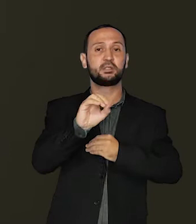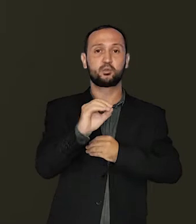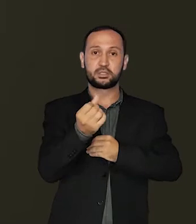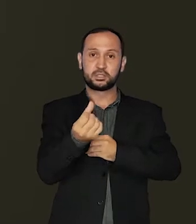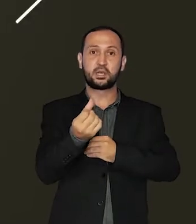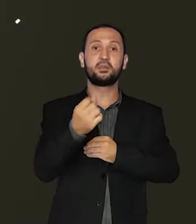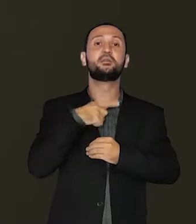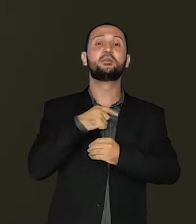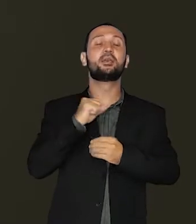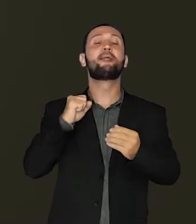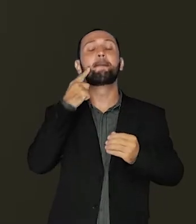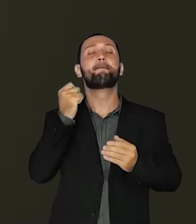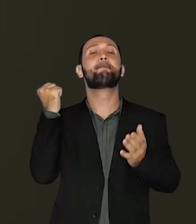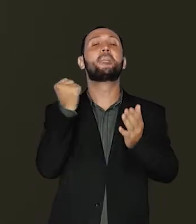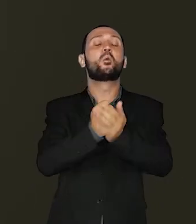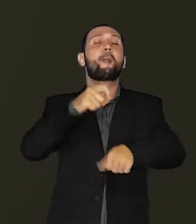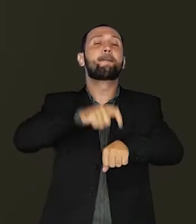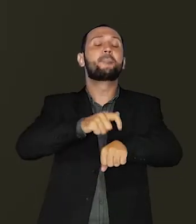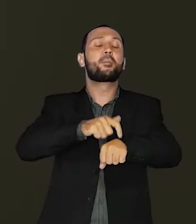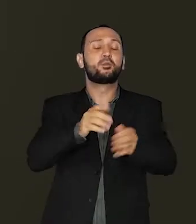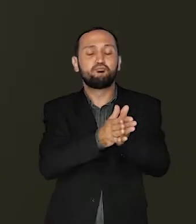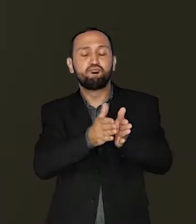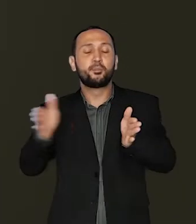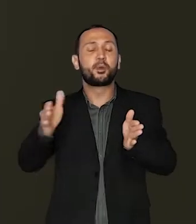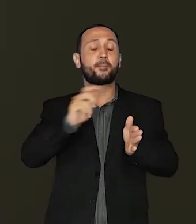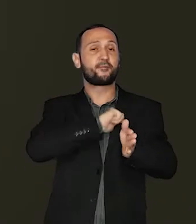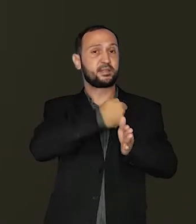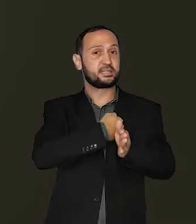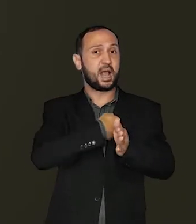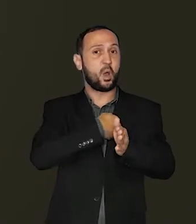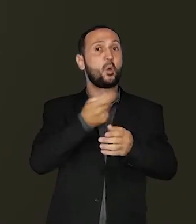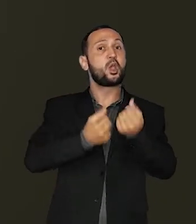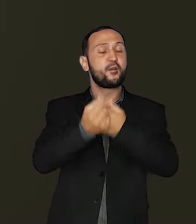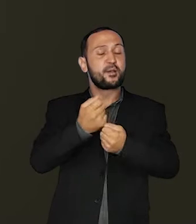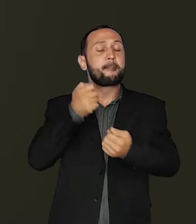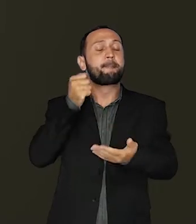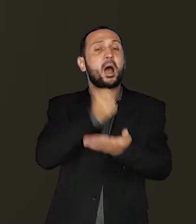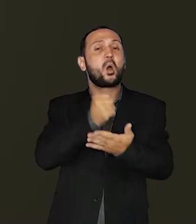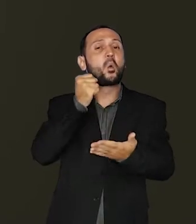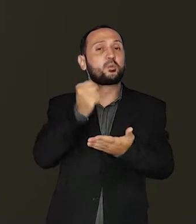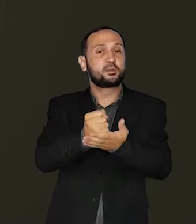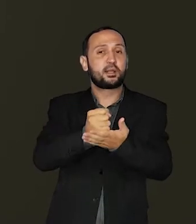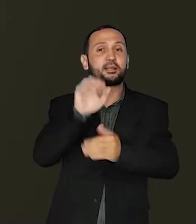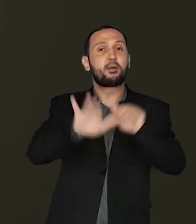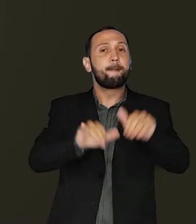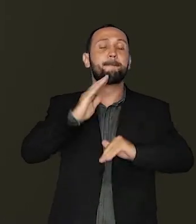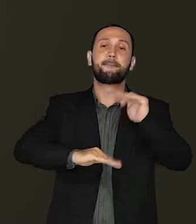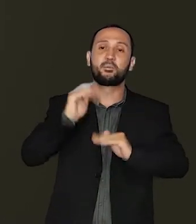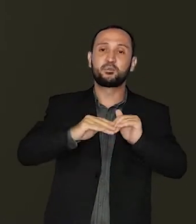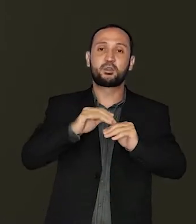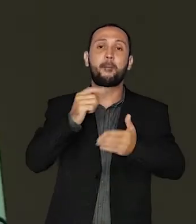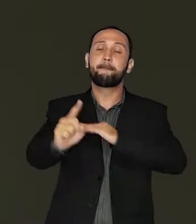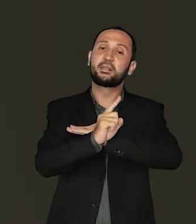número 106 instituiu um regime fiscal e de contratações extraordinário para o enfrentamento da pandemia do